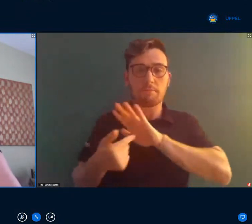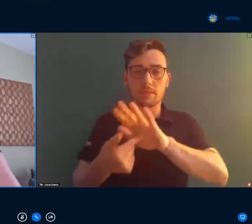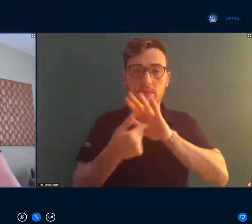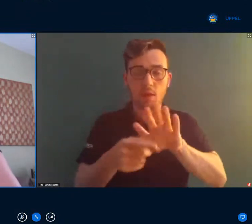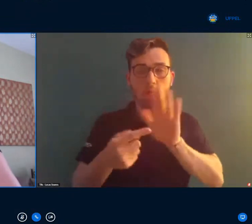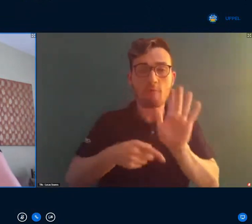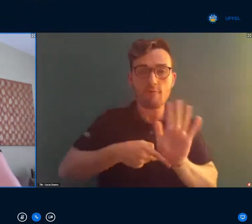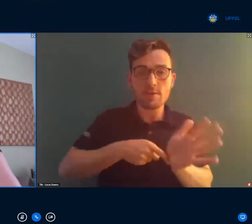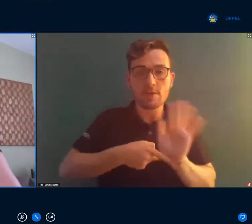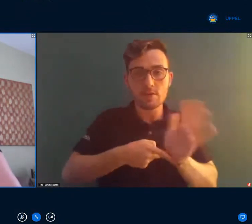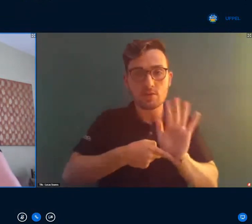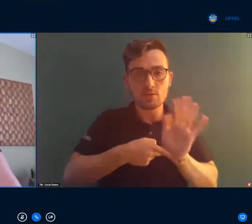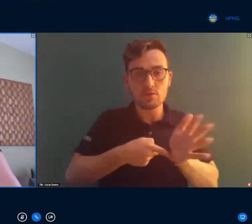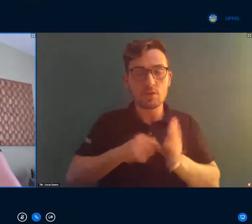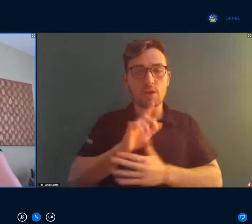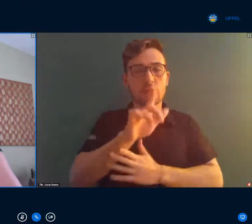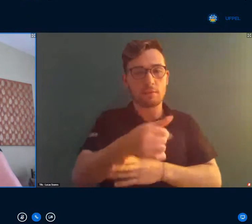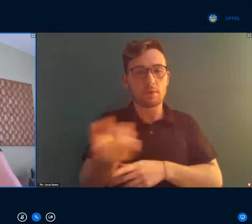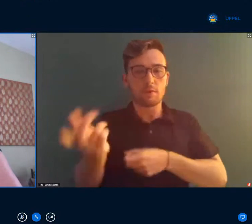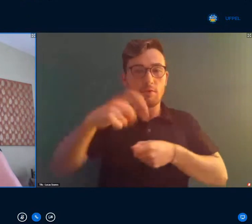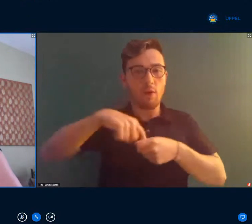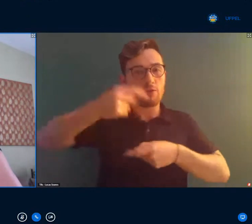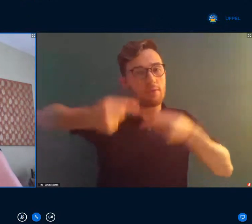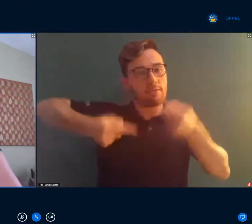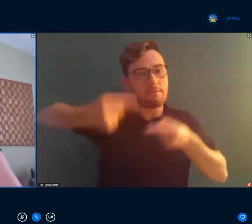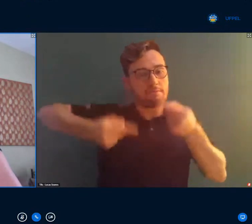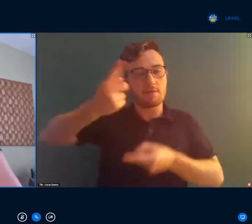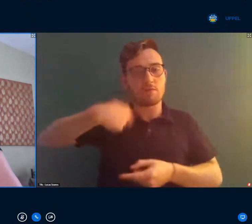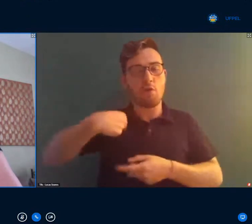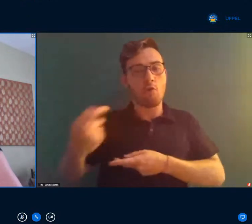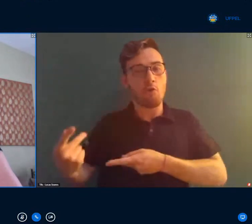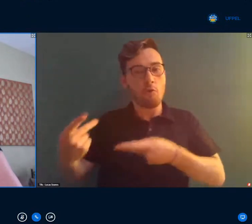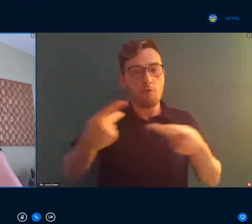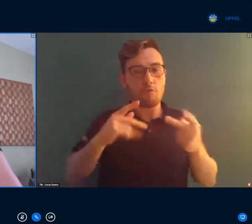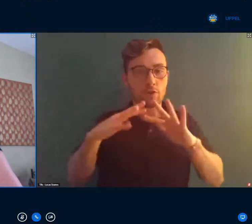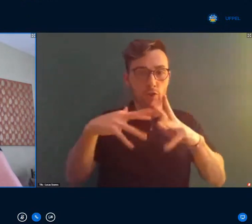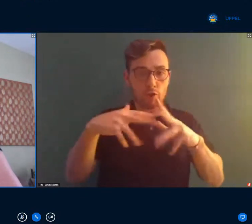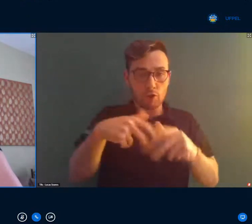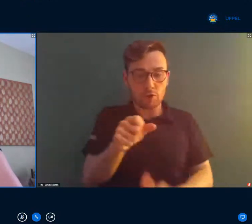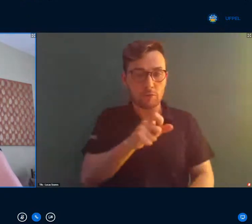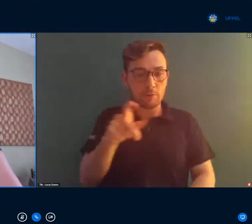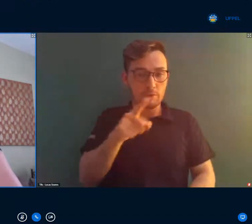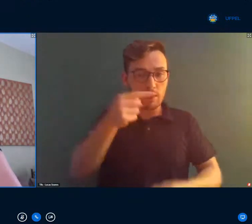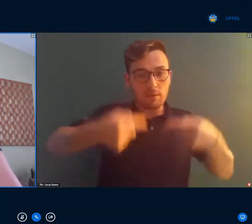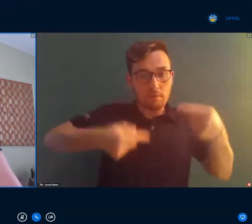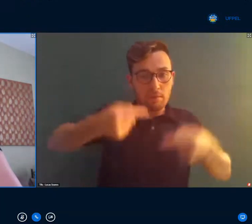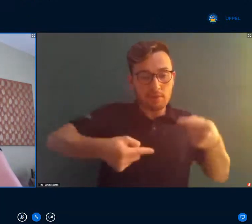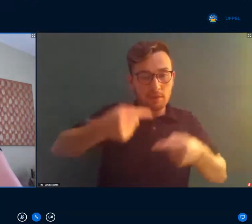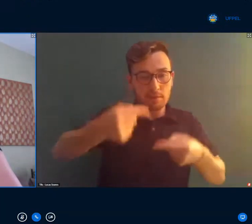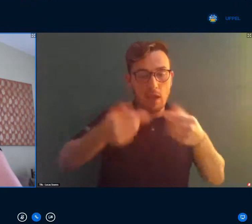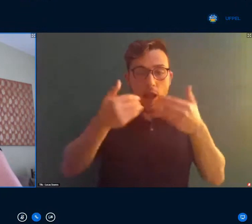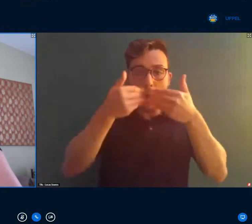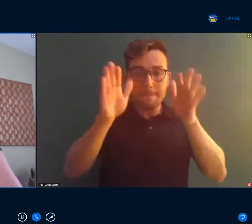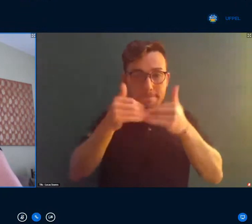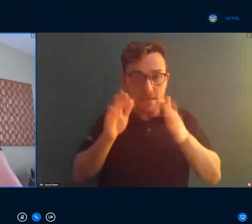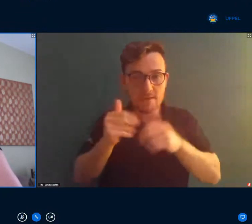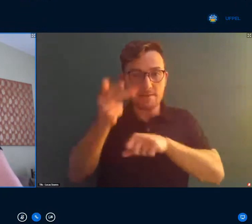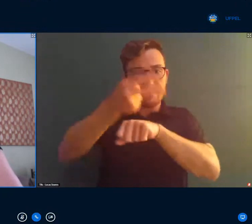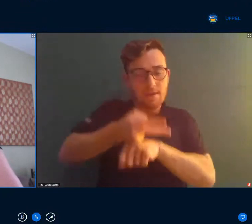vídeos. Logo após, retornamos para o debate e eu vou convidar todos os professores debatedores a abrirem as suas